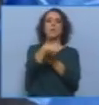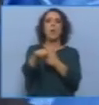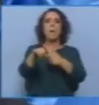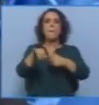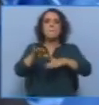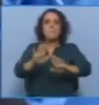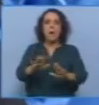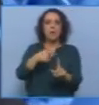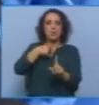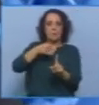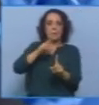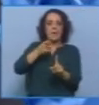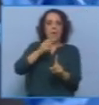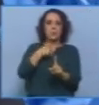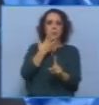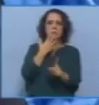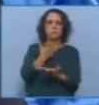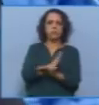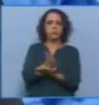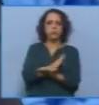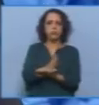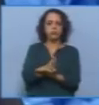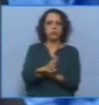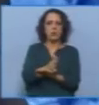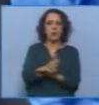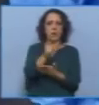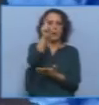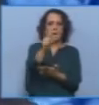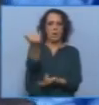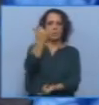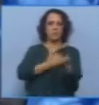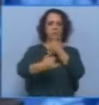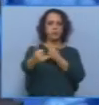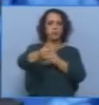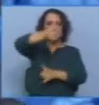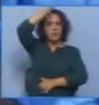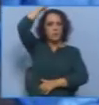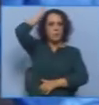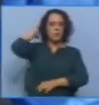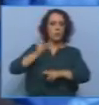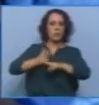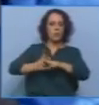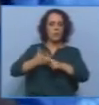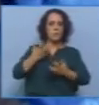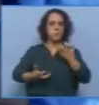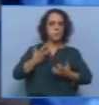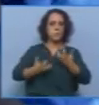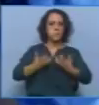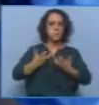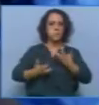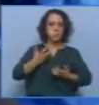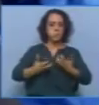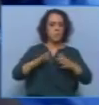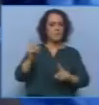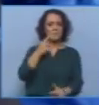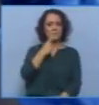ali um concorrente do imperador romano. Viu e clarificou: o meu reino não